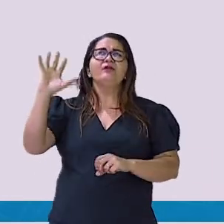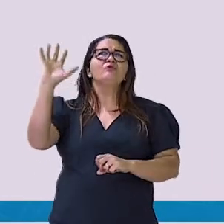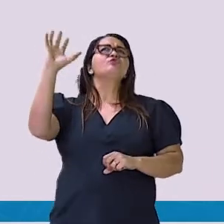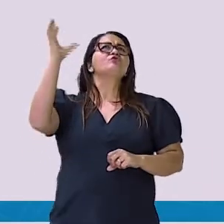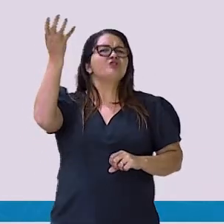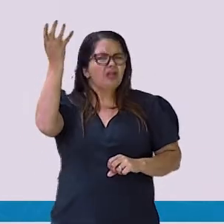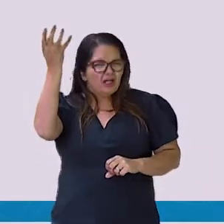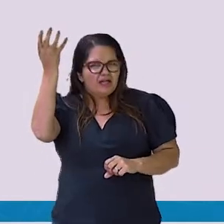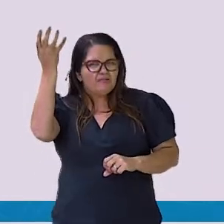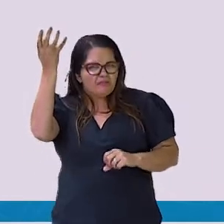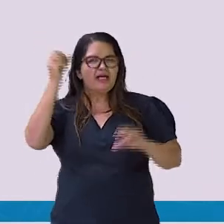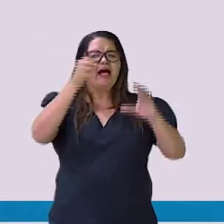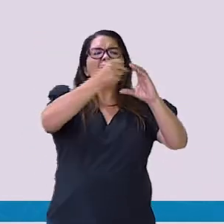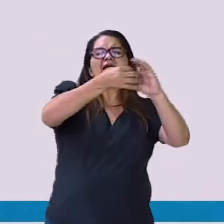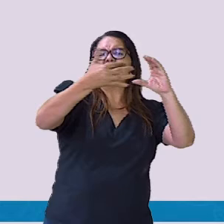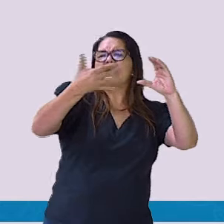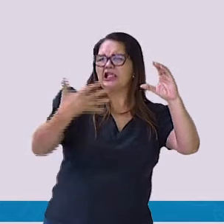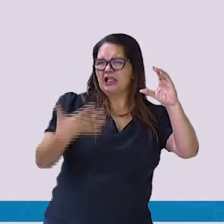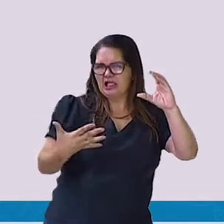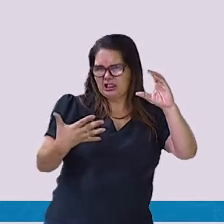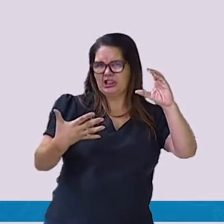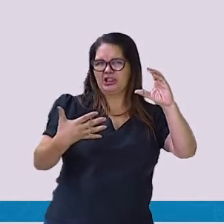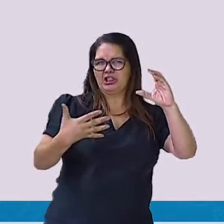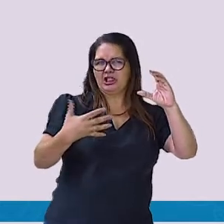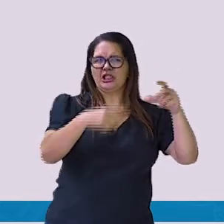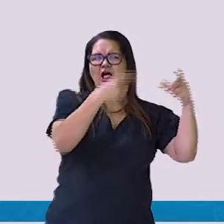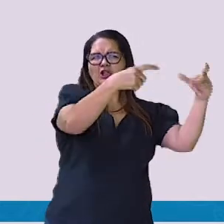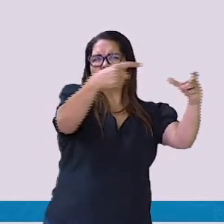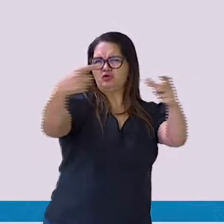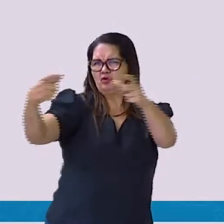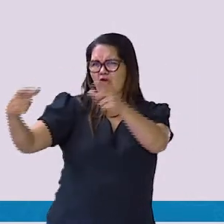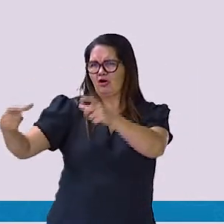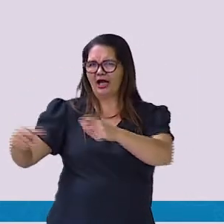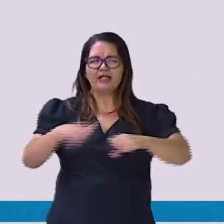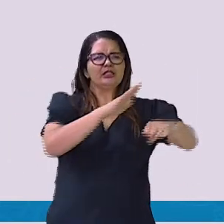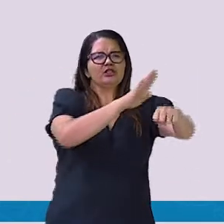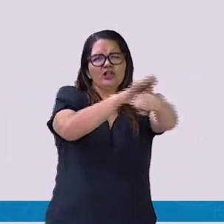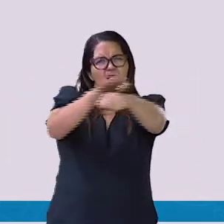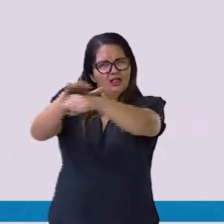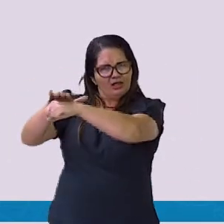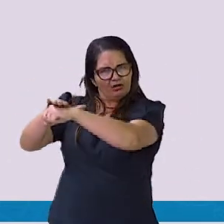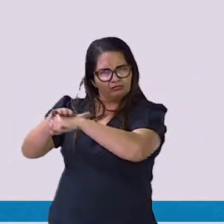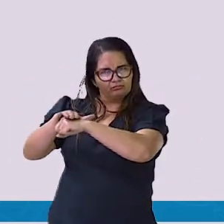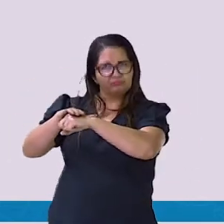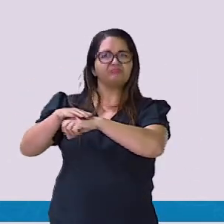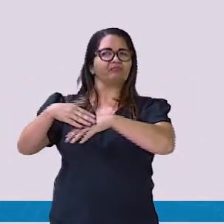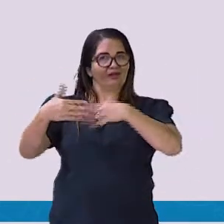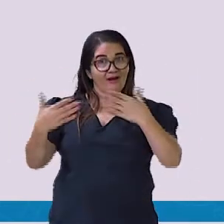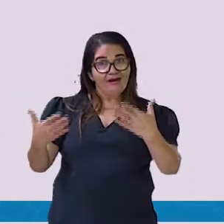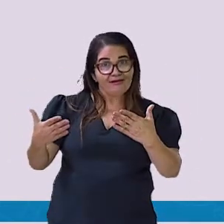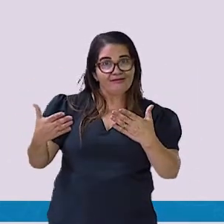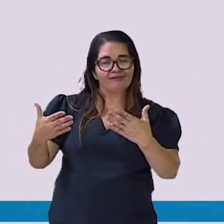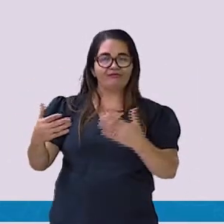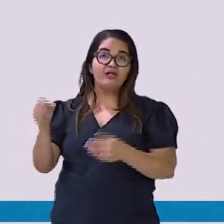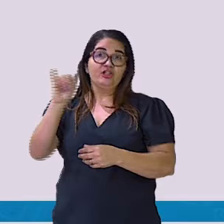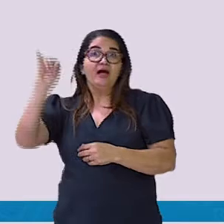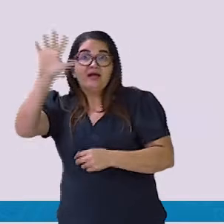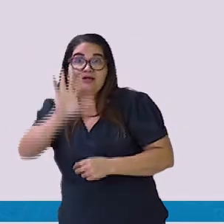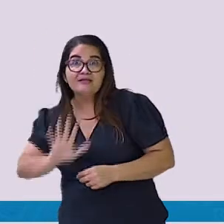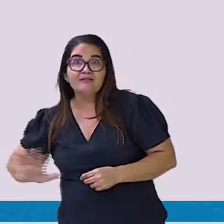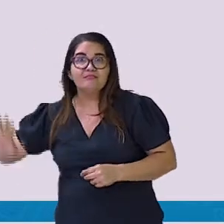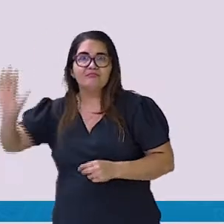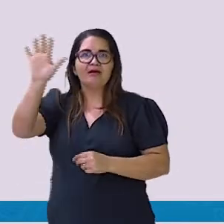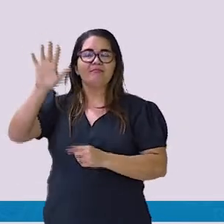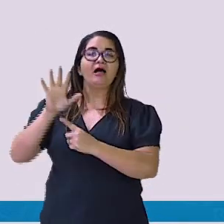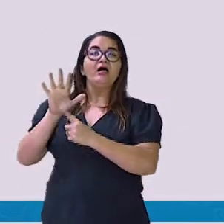das características locais. Porque esse mapa aqui ele faz uma abrangência mais no todo.